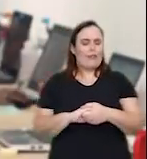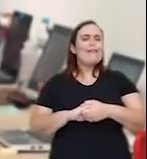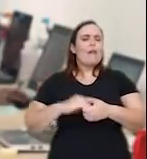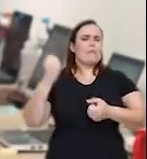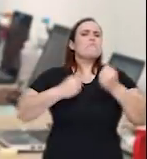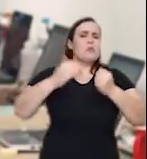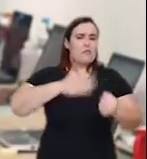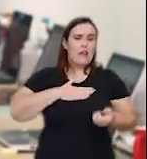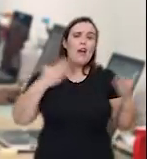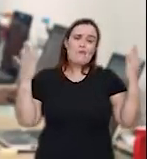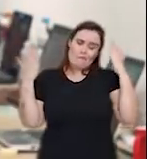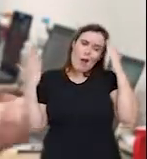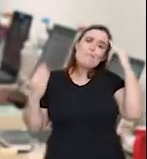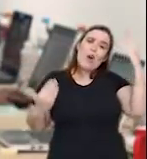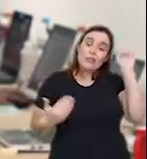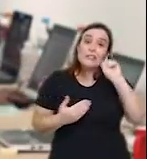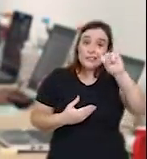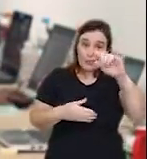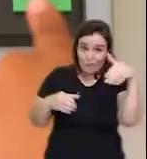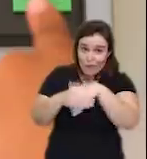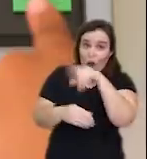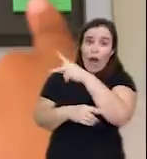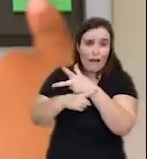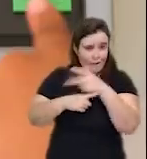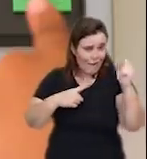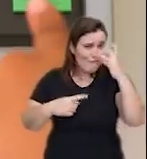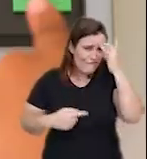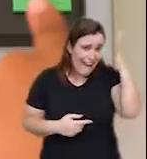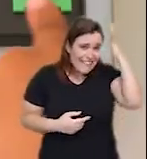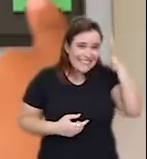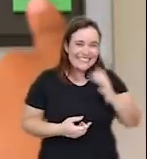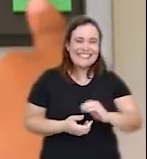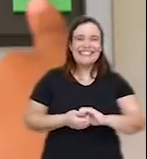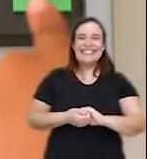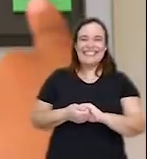ver o personagem se botar o celtinha candidato ganha no primeiro turno